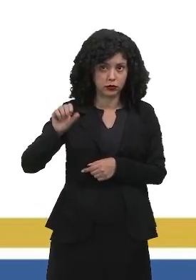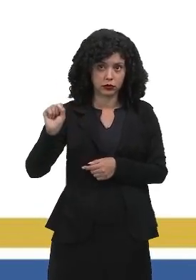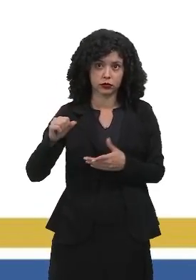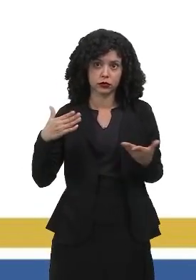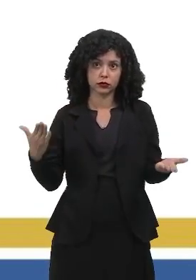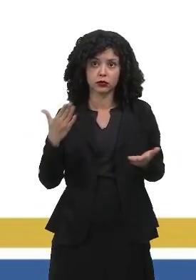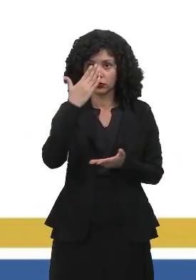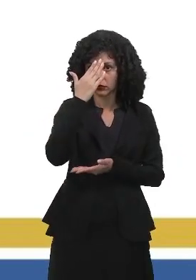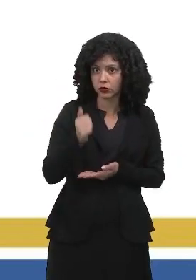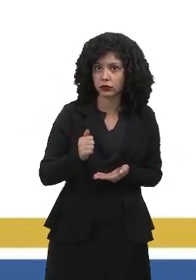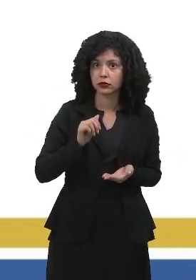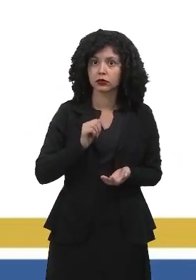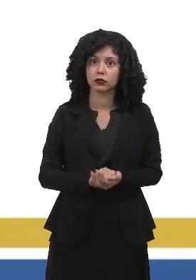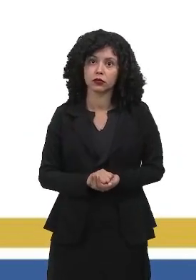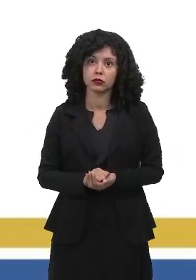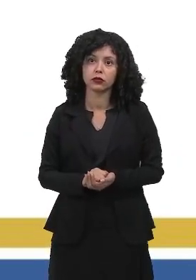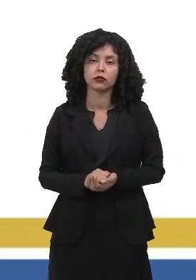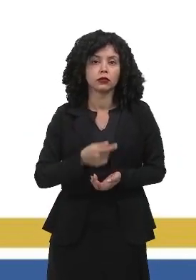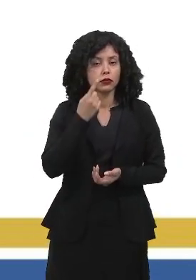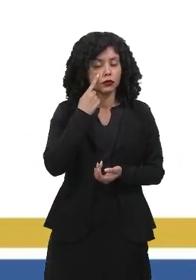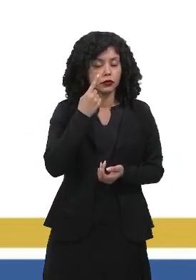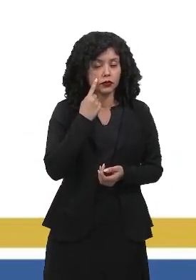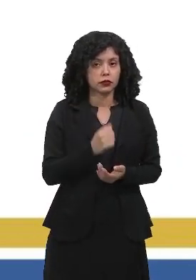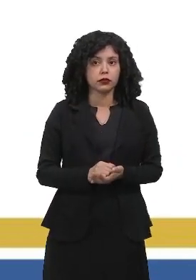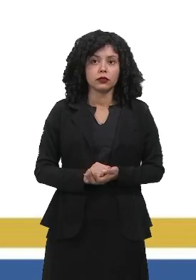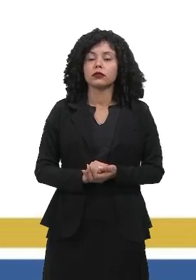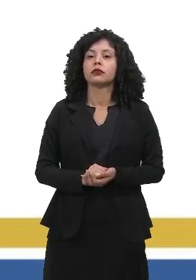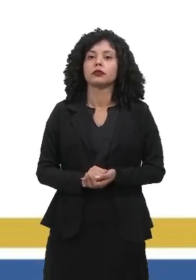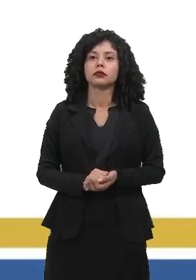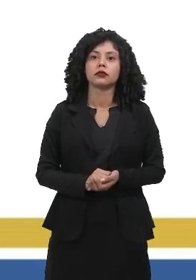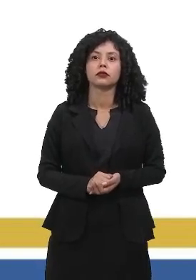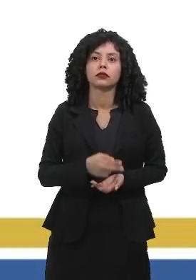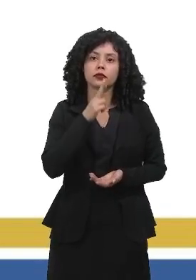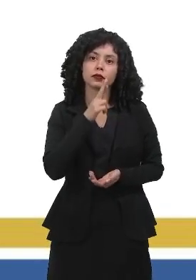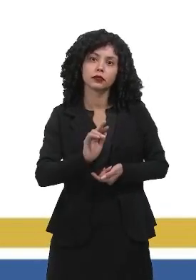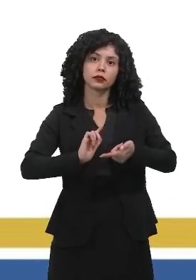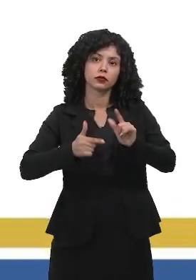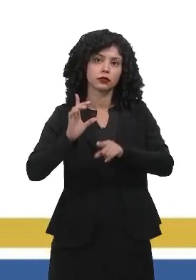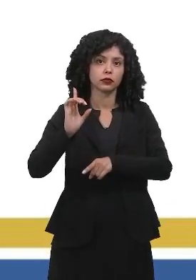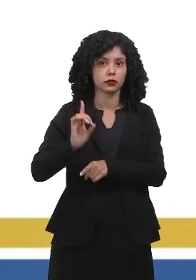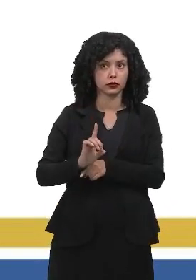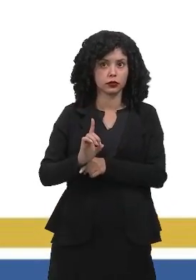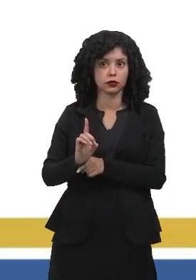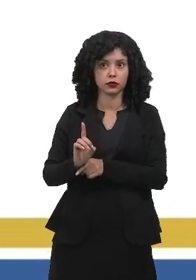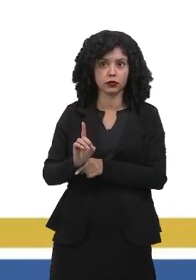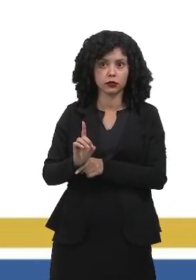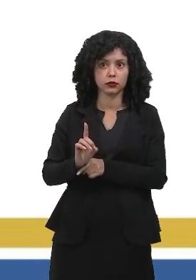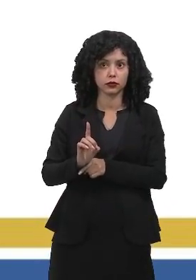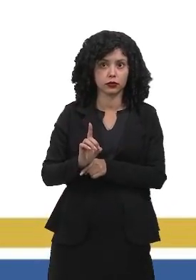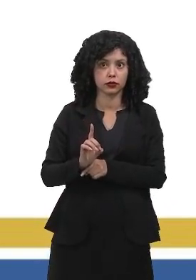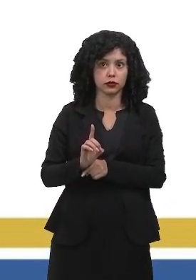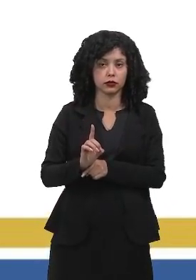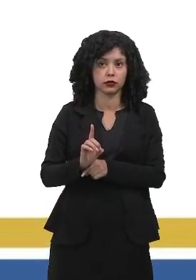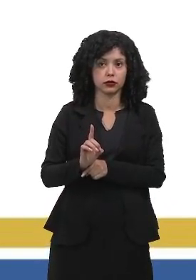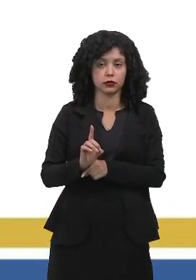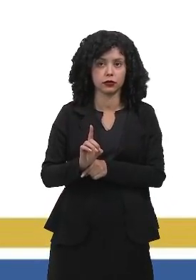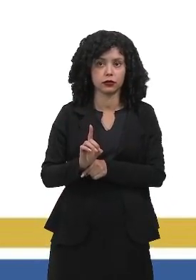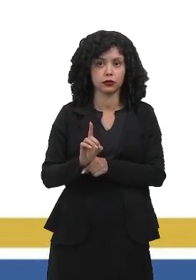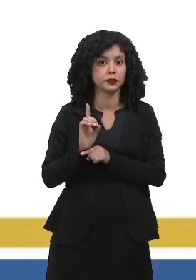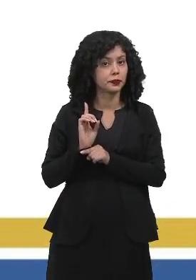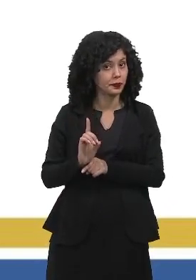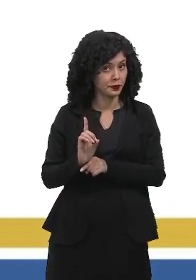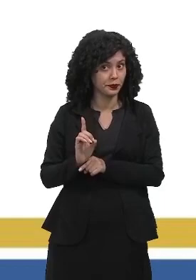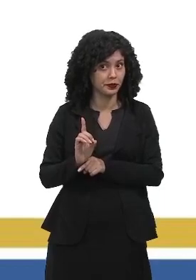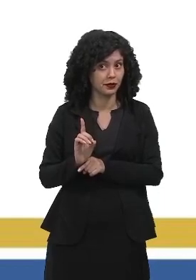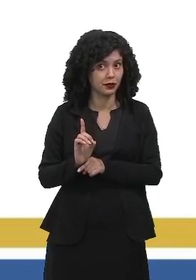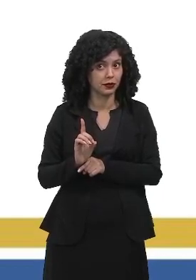Então, se eu queria saber a velocidade, olhando para as alternativas, nosso gabarito vai ser o quê? Tararam, tararam. Alternativa letra